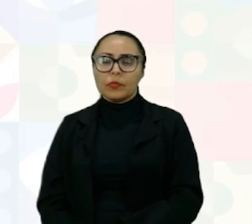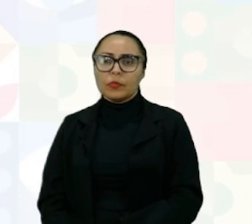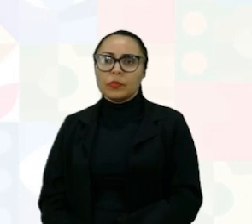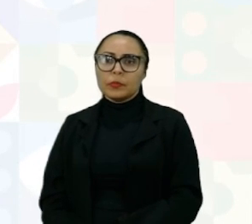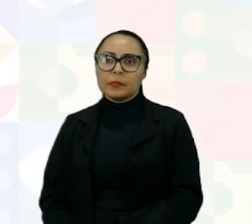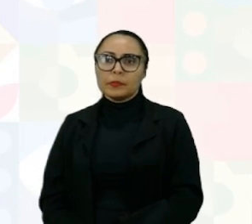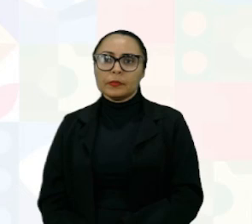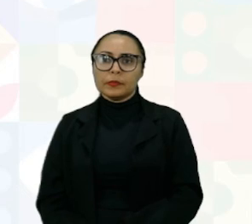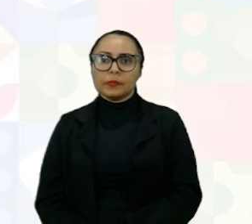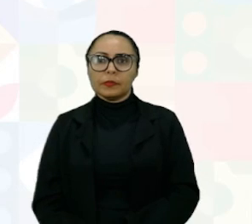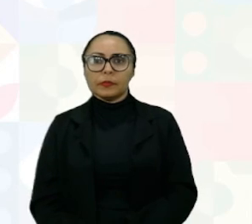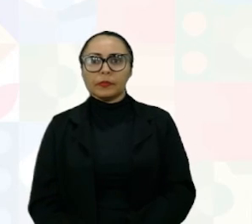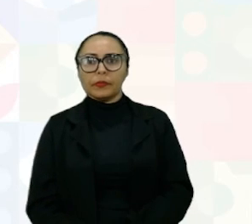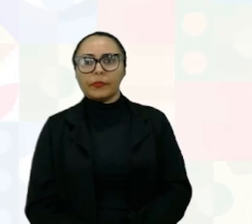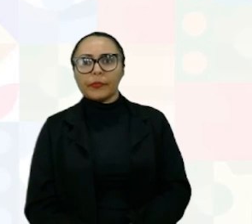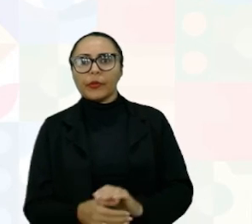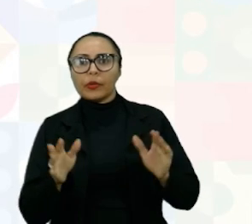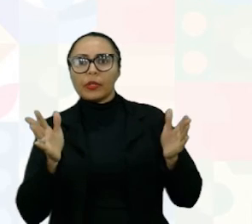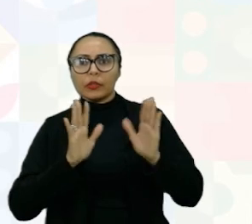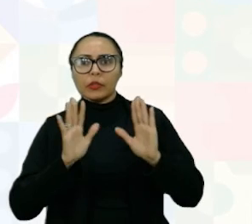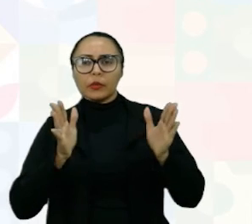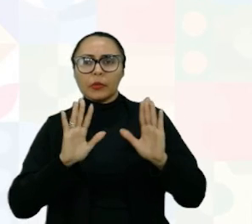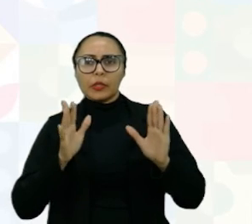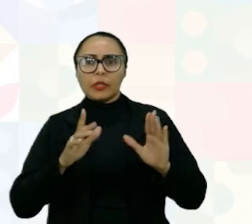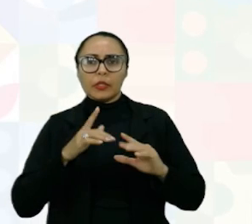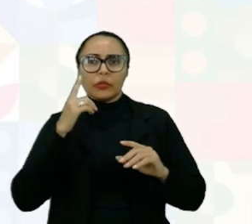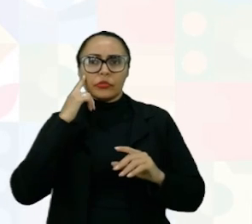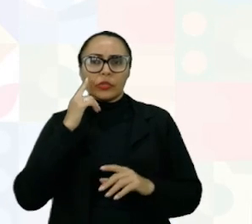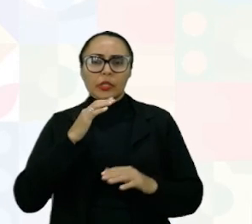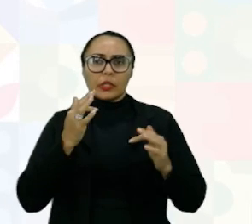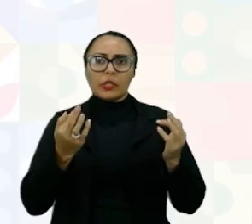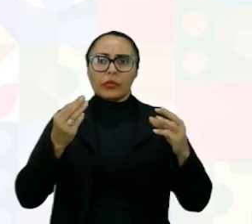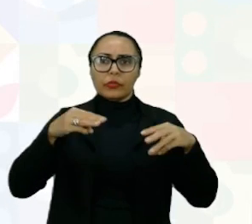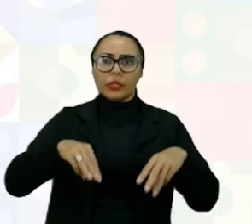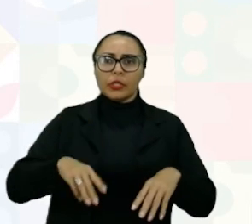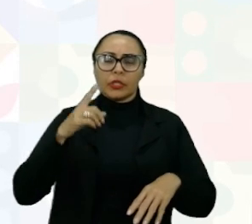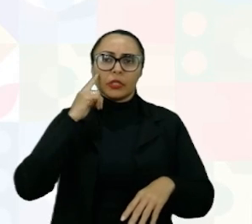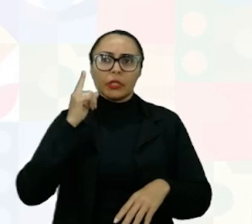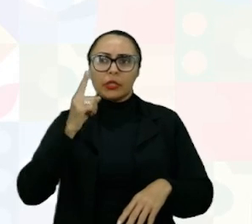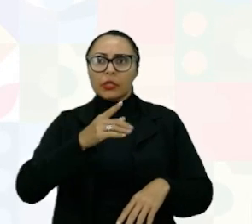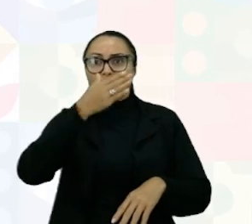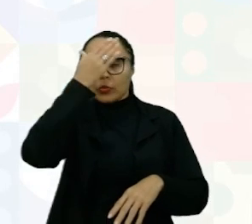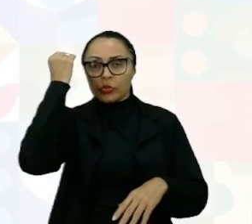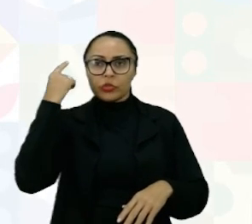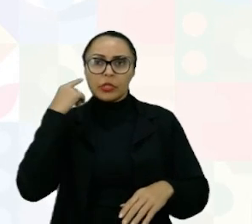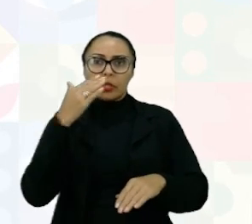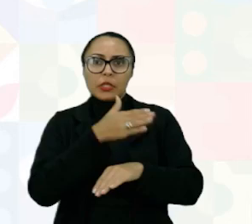Olá, estudante! Estamos chegando ao fim. Não esqueça de acessar nosso canal no